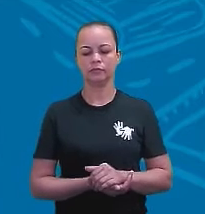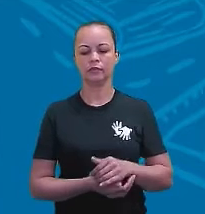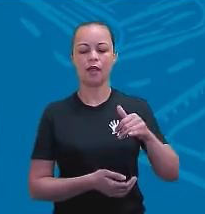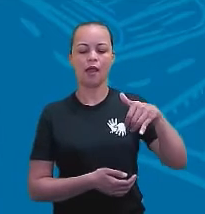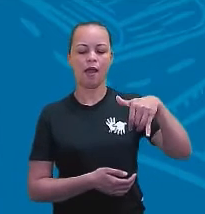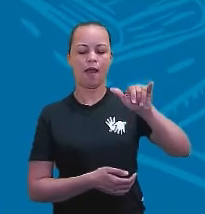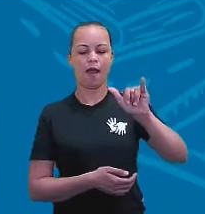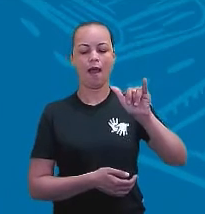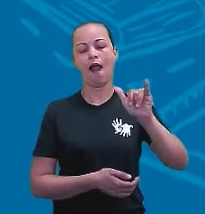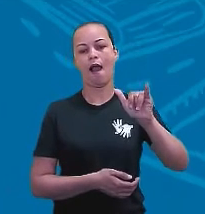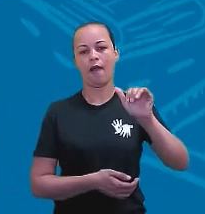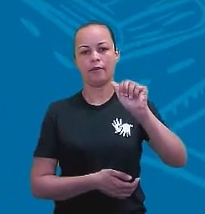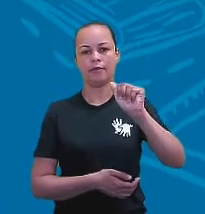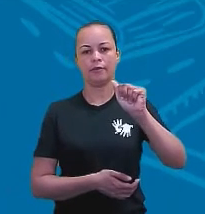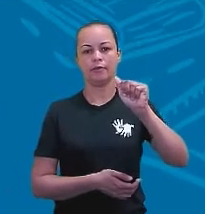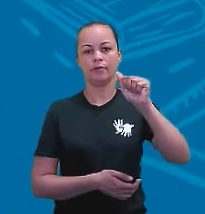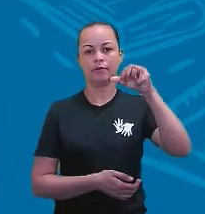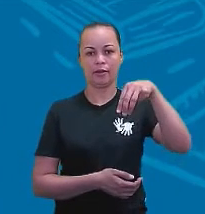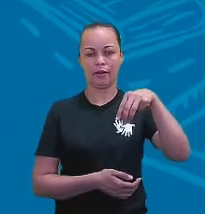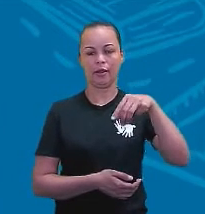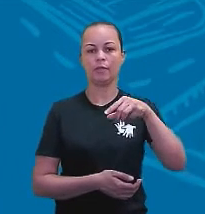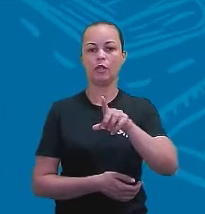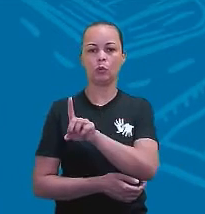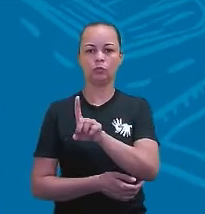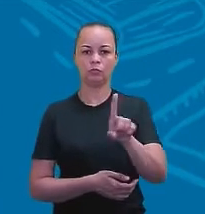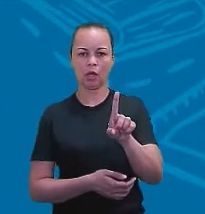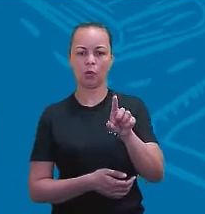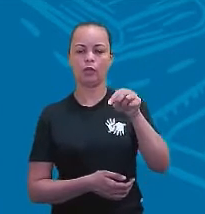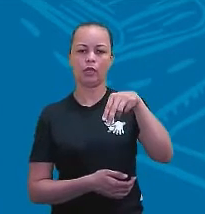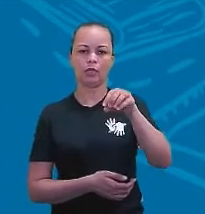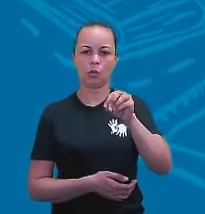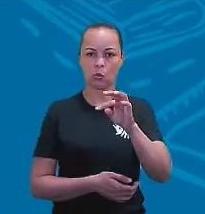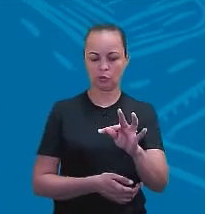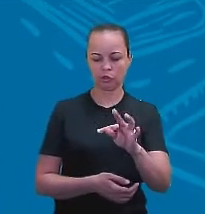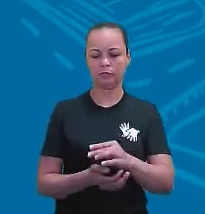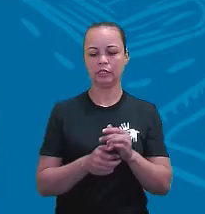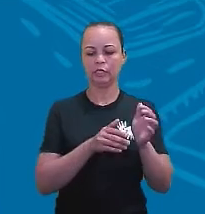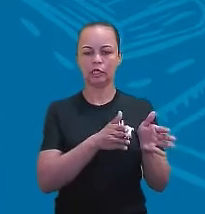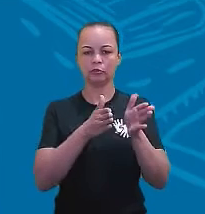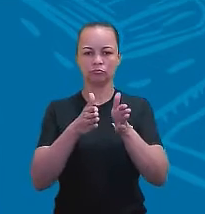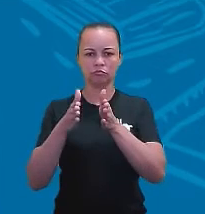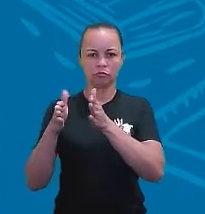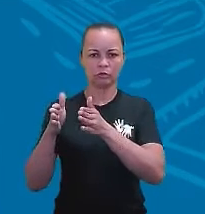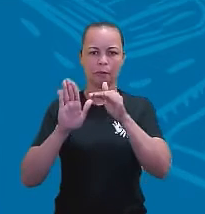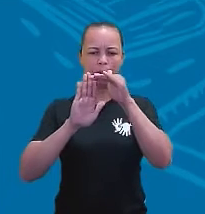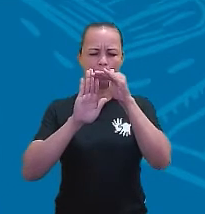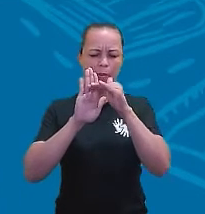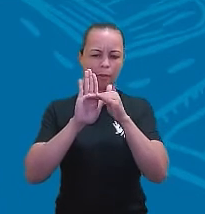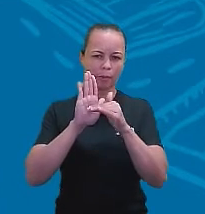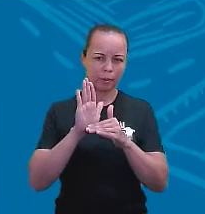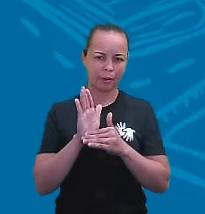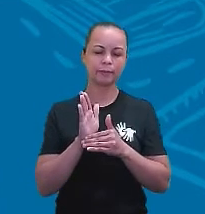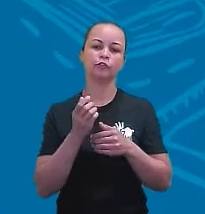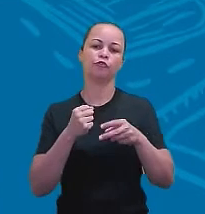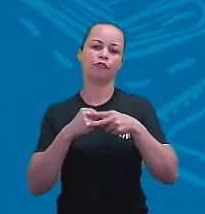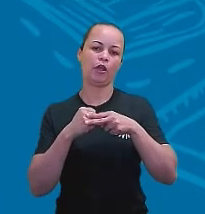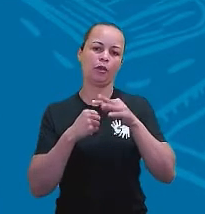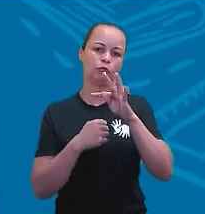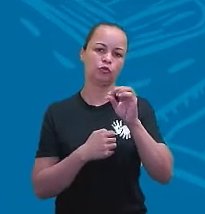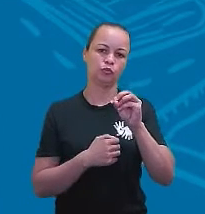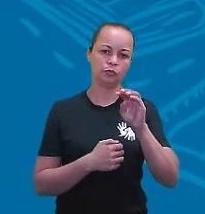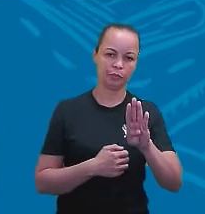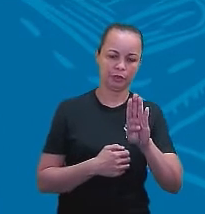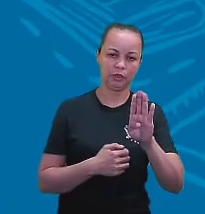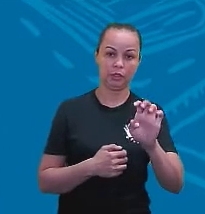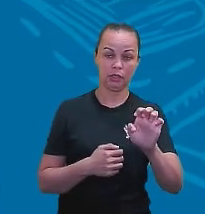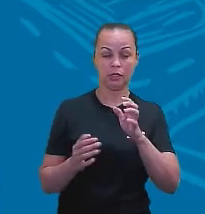am, mais a palavra not, e assim segue com os demais, as demais formas do verbo to be e